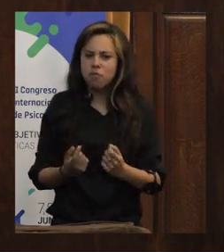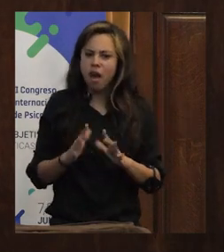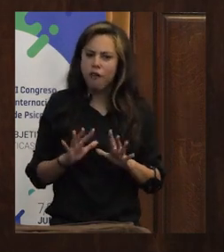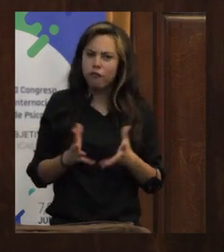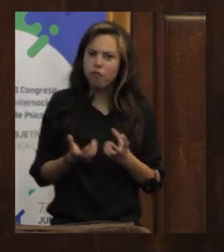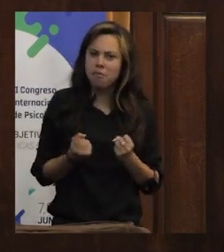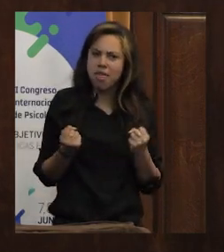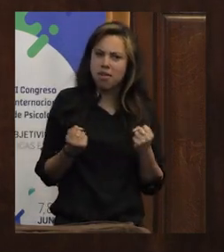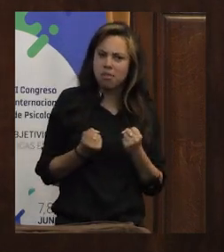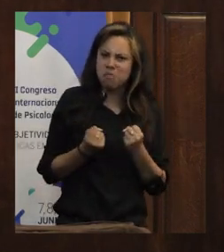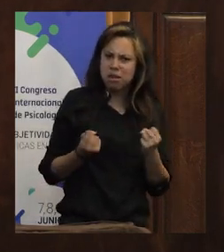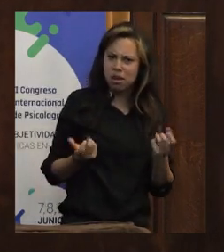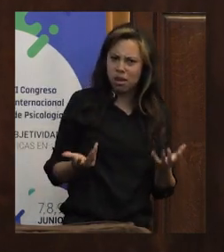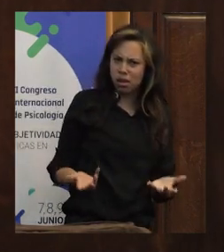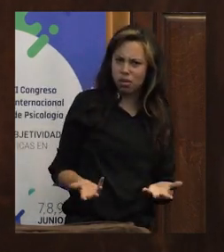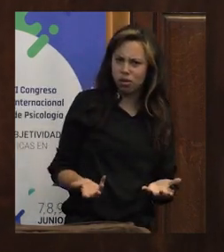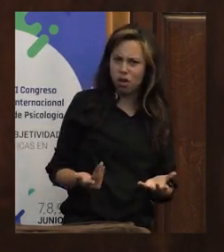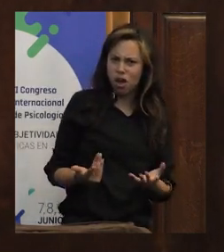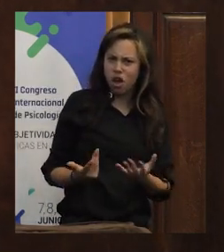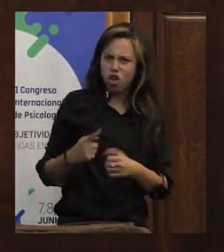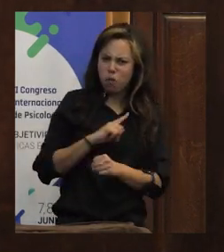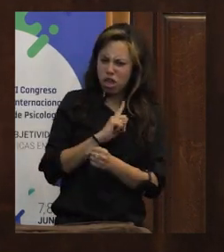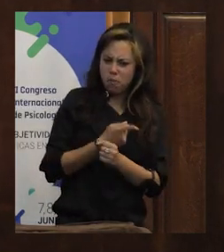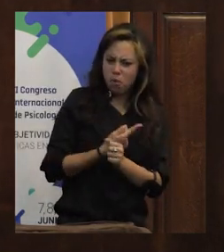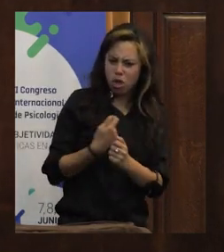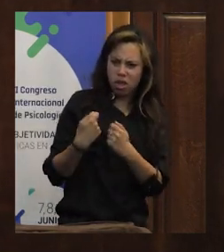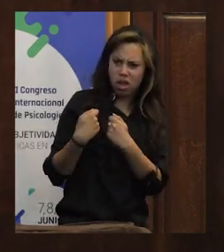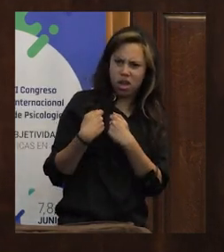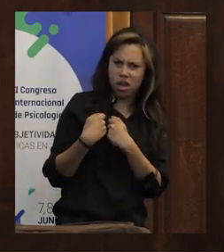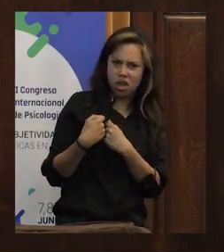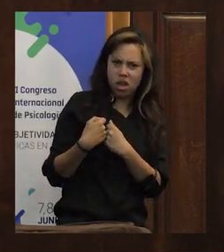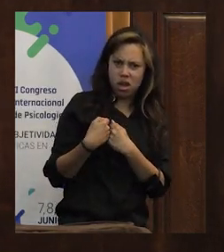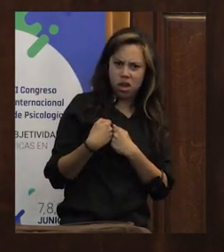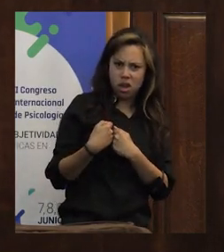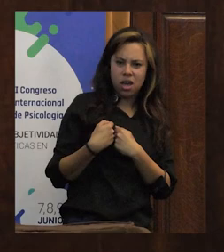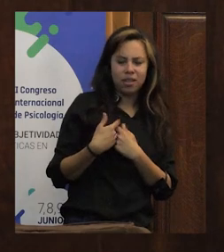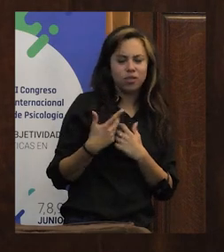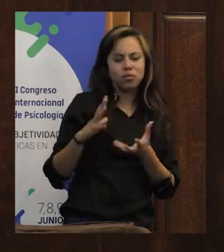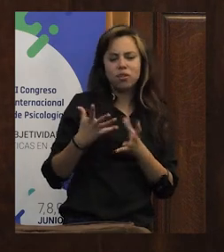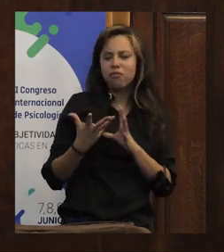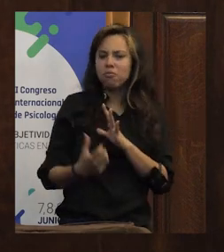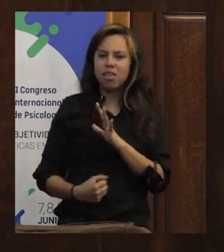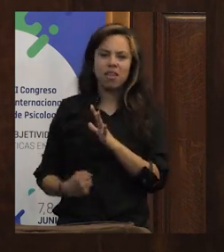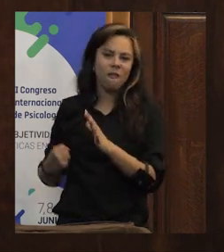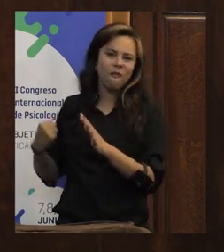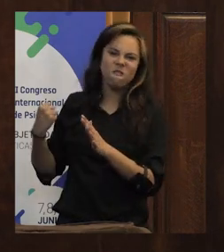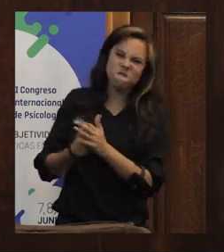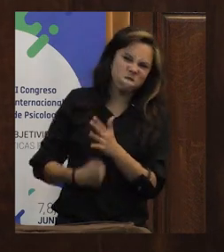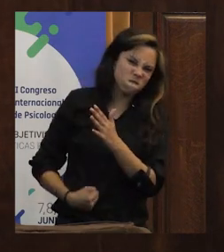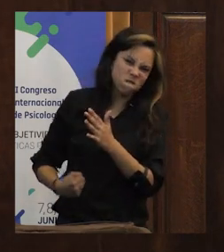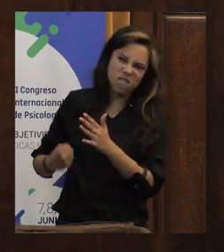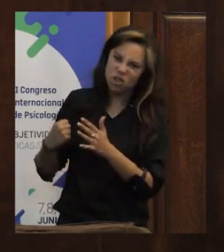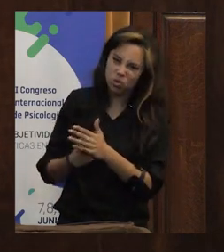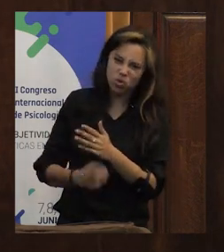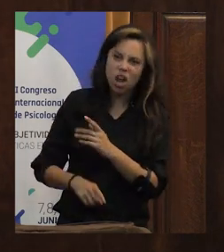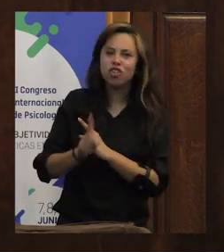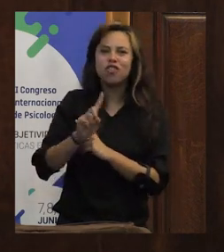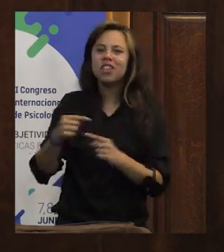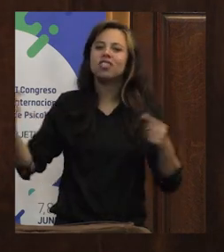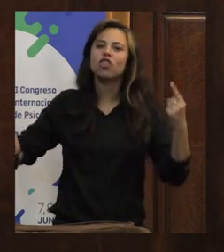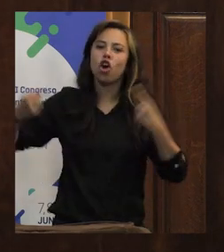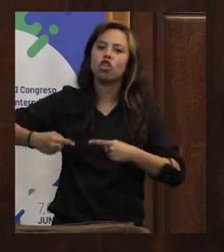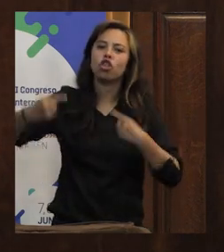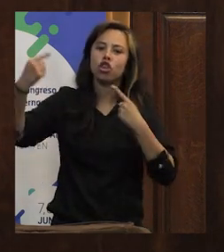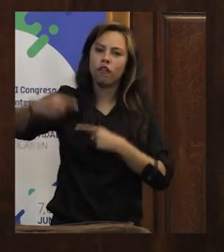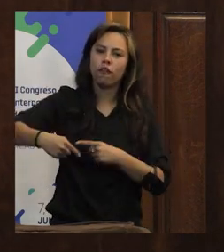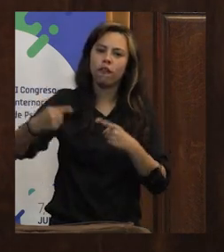Está llena, atravessada por brigas, por lutas, né? Não é controvérsias, são lutas,